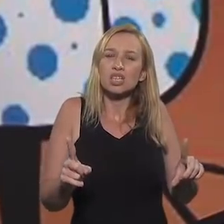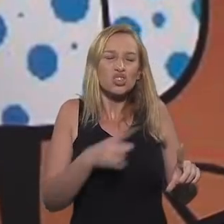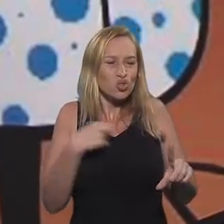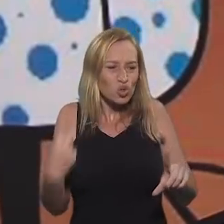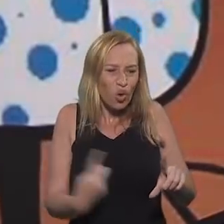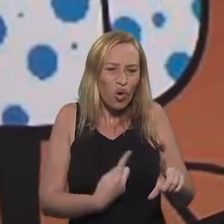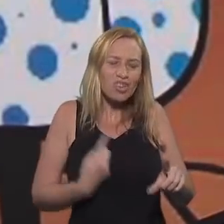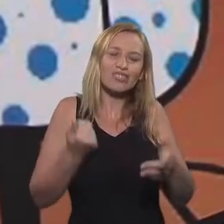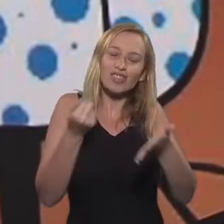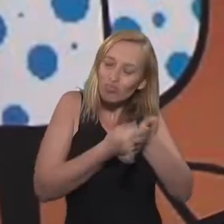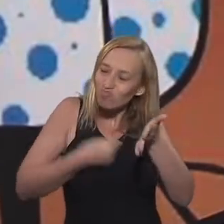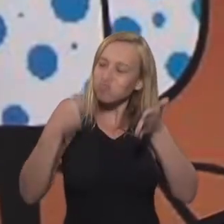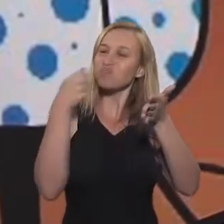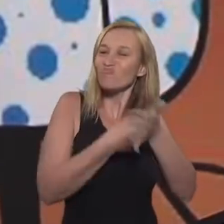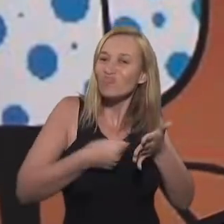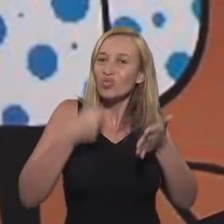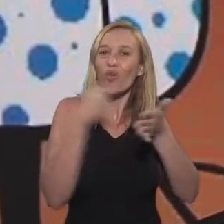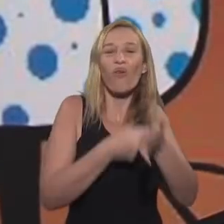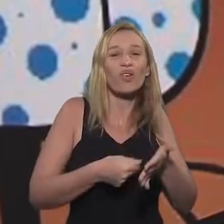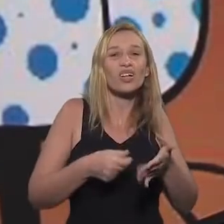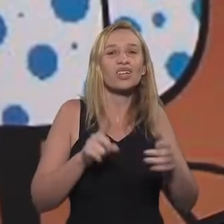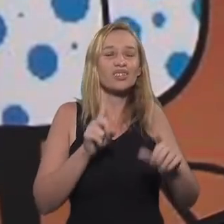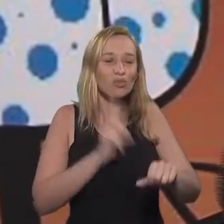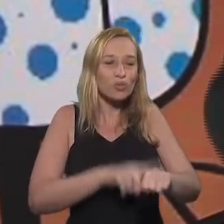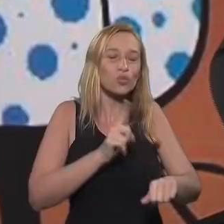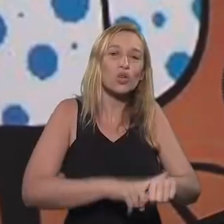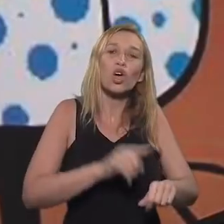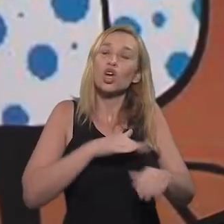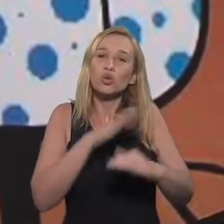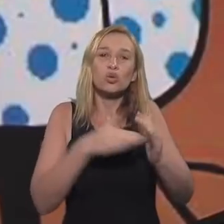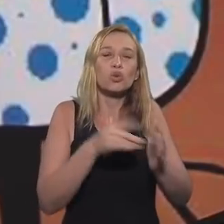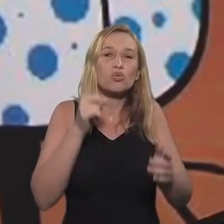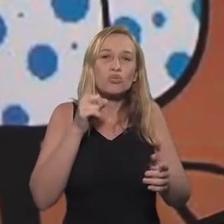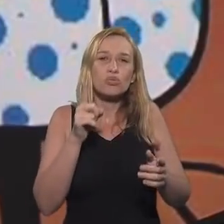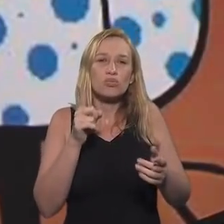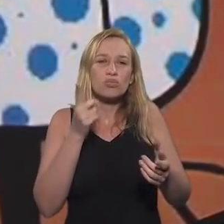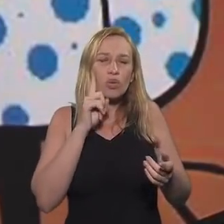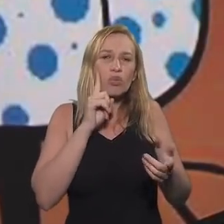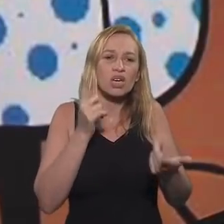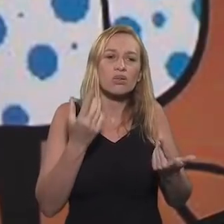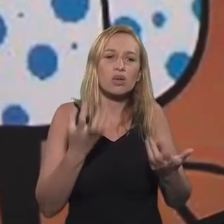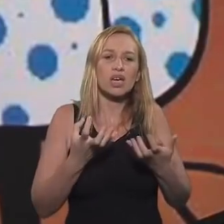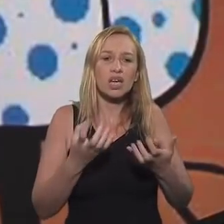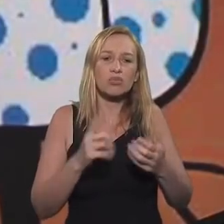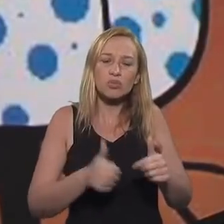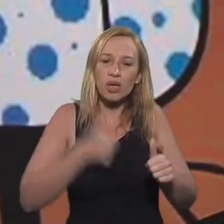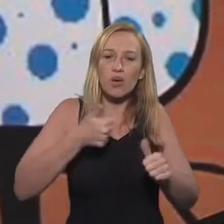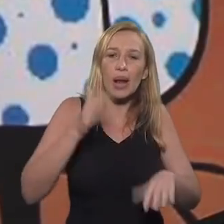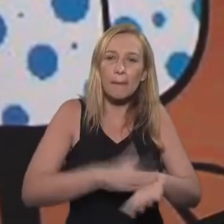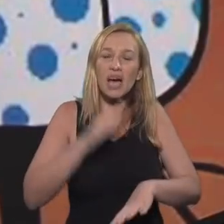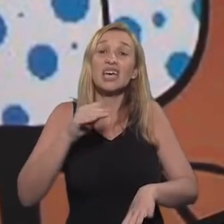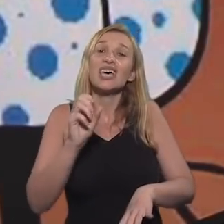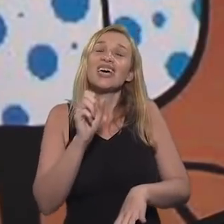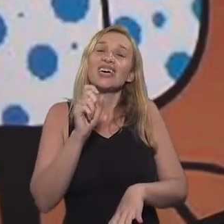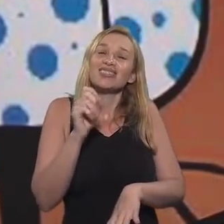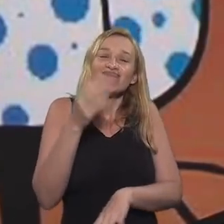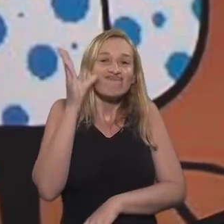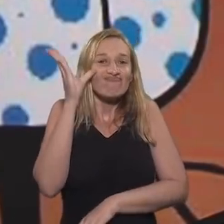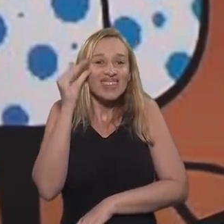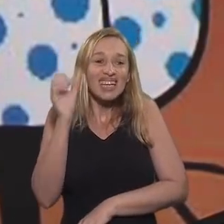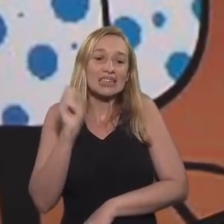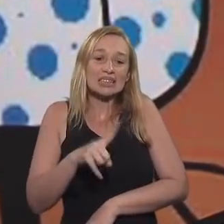Mas nós estamos tentando, cada tempo a gente está tentando melhorar essa situação. E